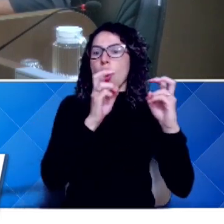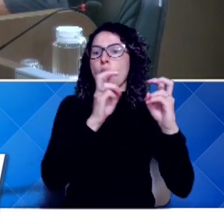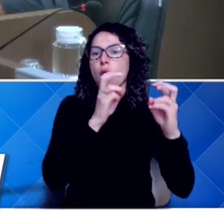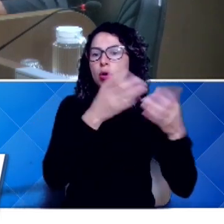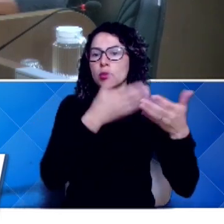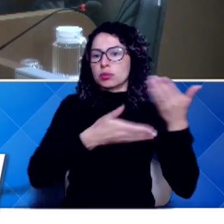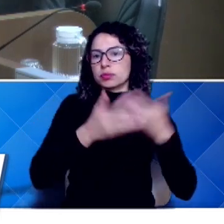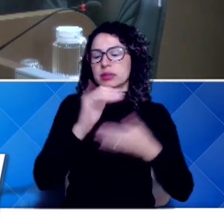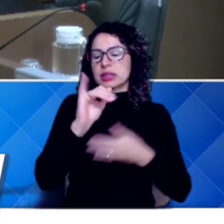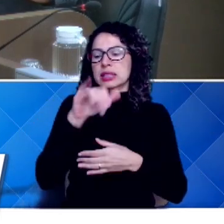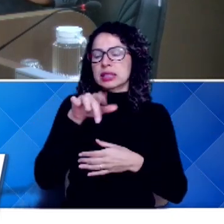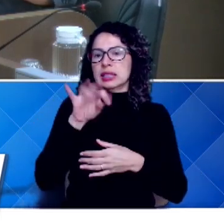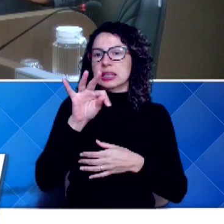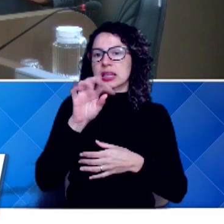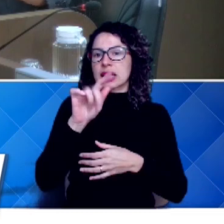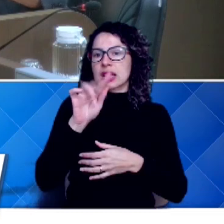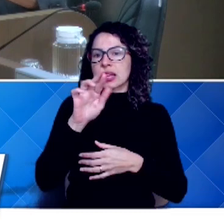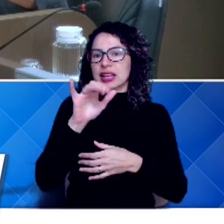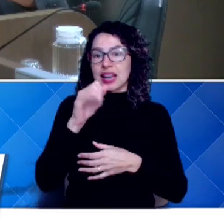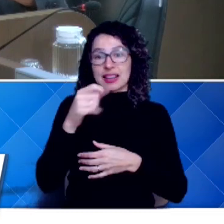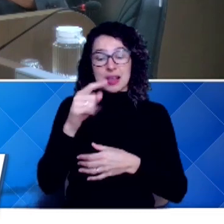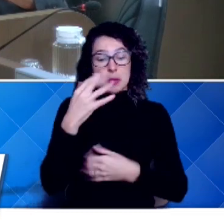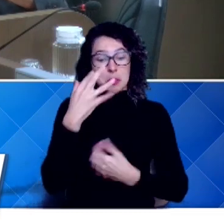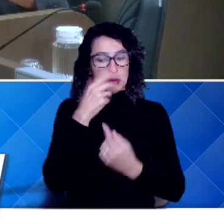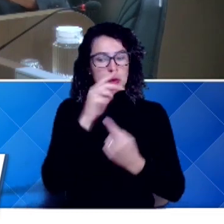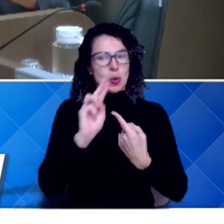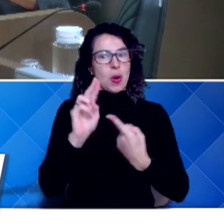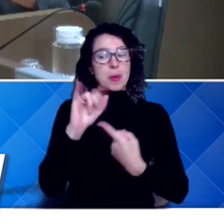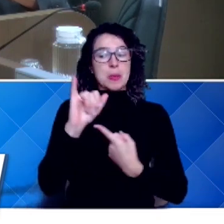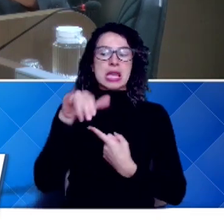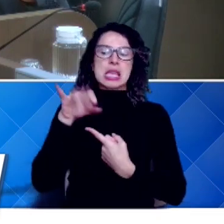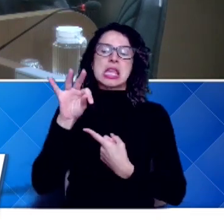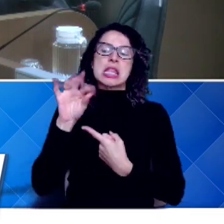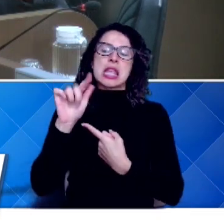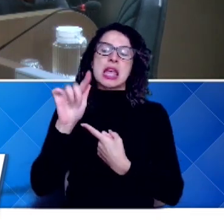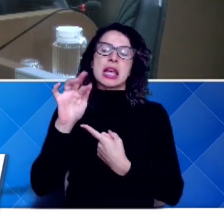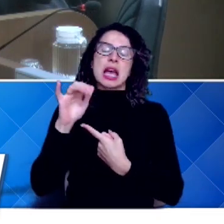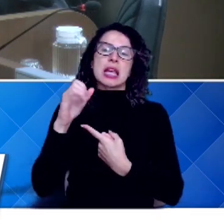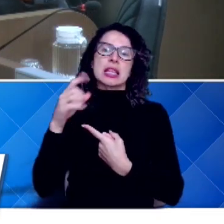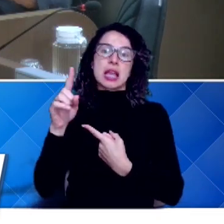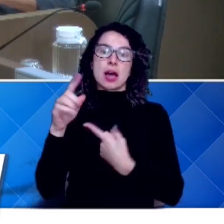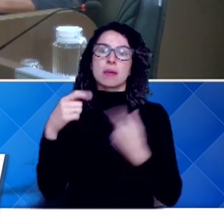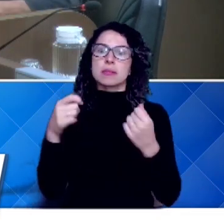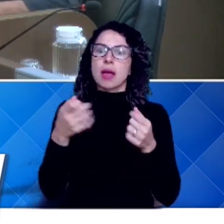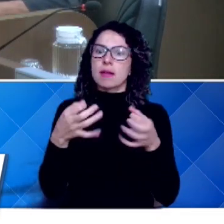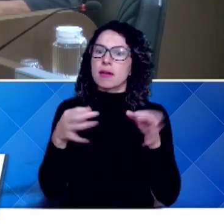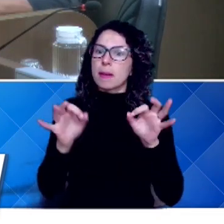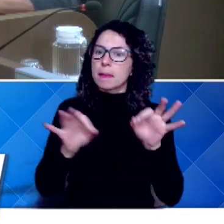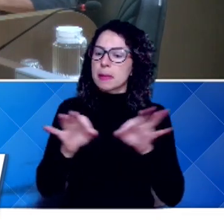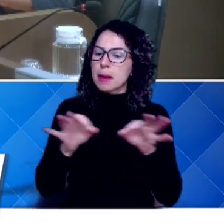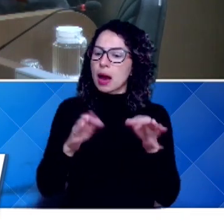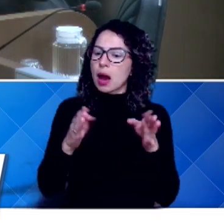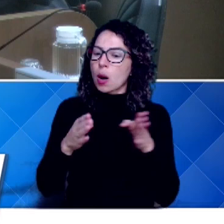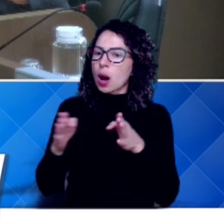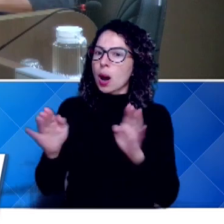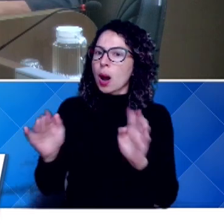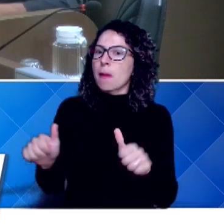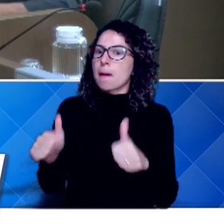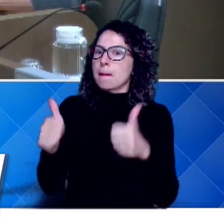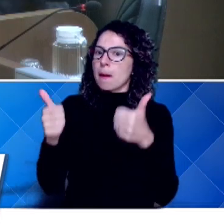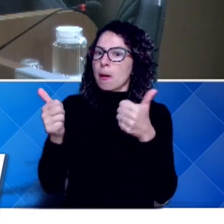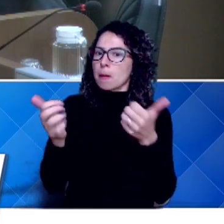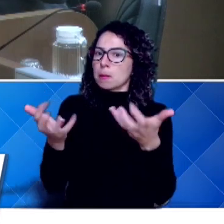né? Pela cidade, né? Devia fazer uma coisa mais organizada, mais bem feita, né? Muito